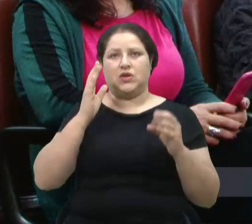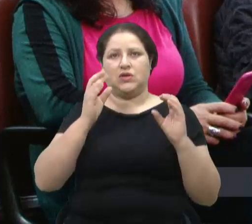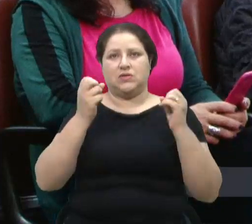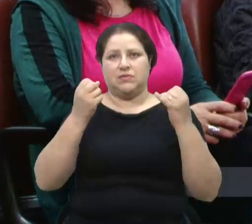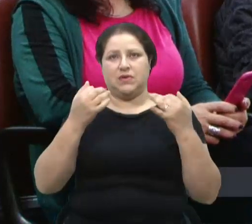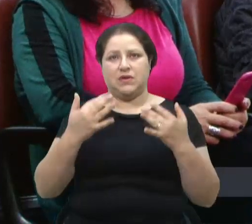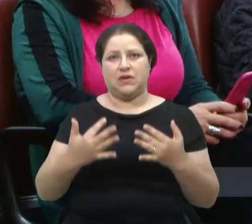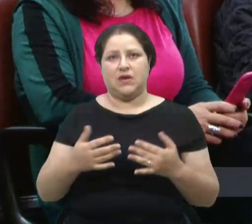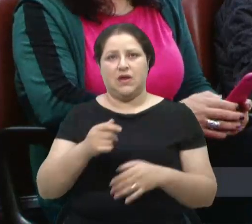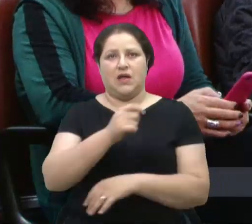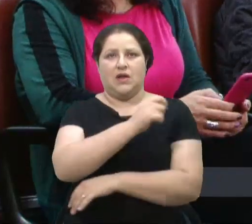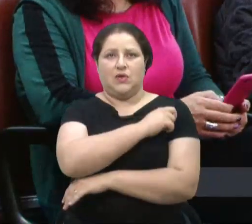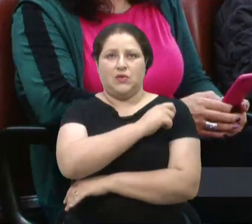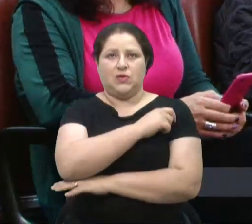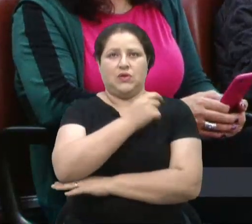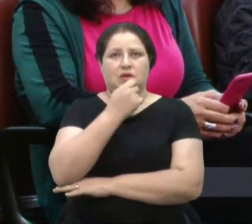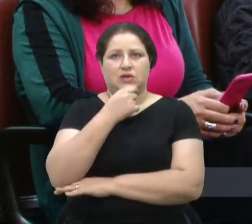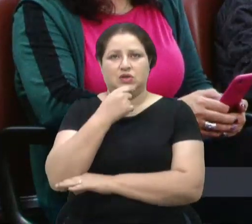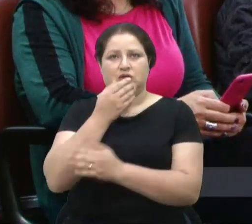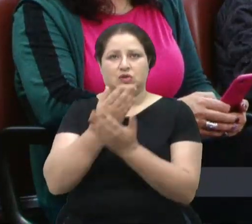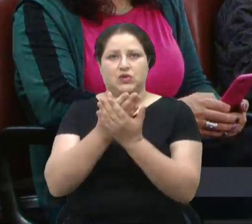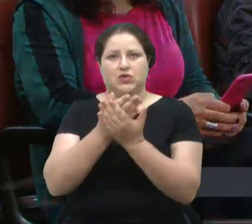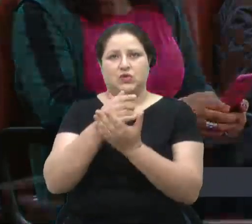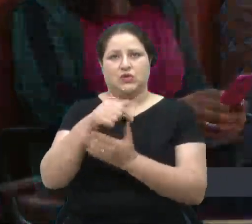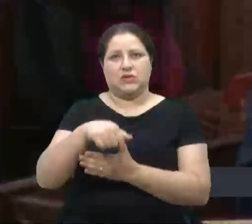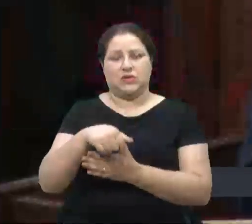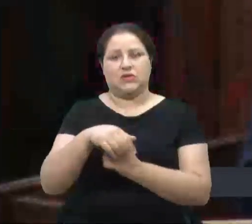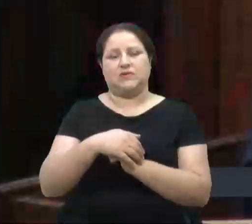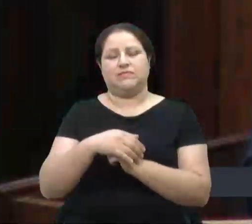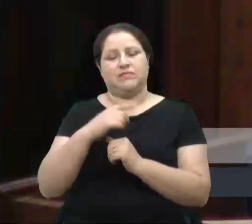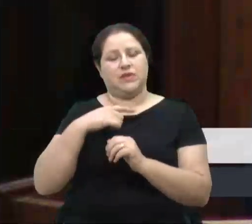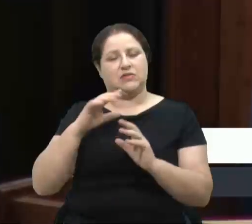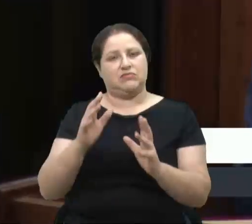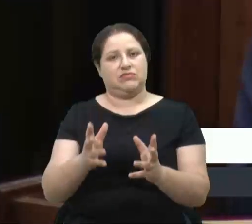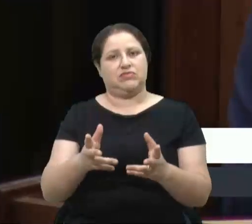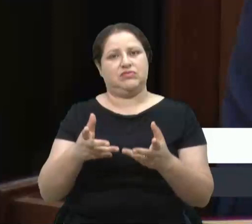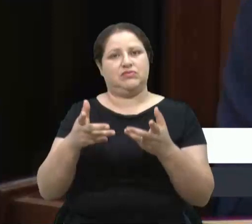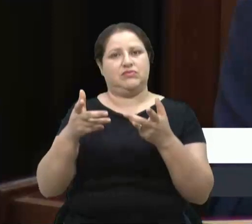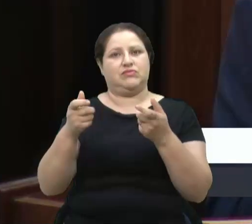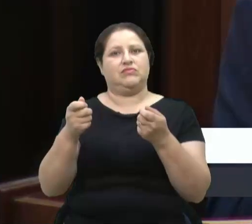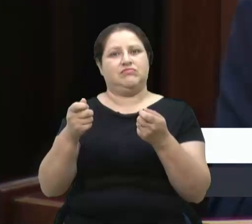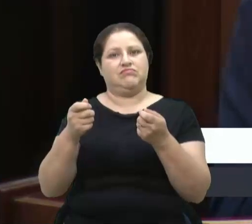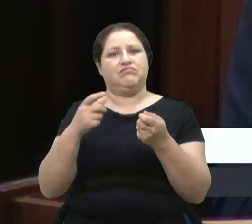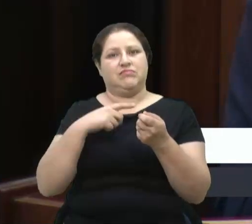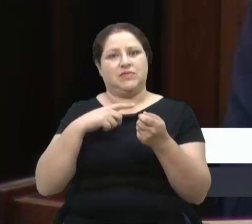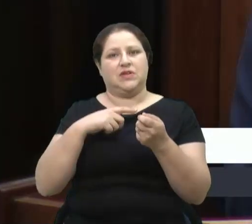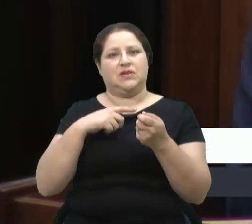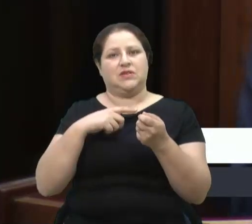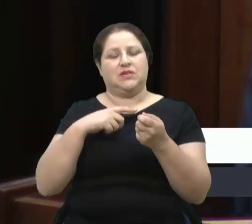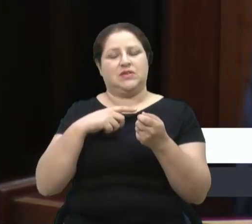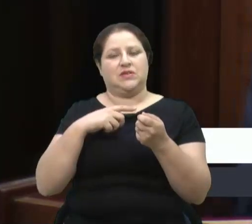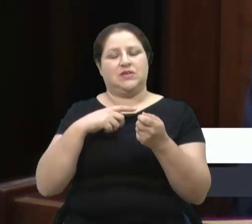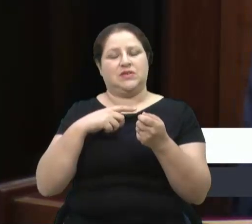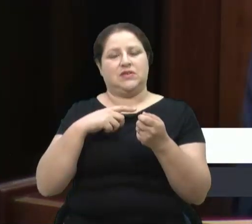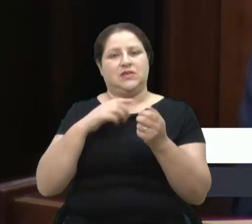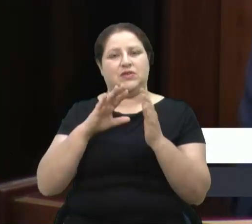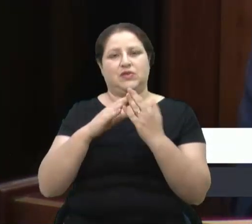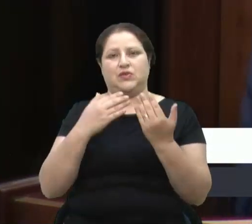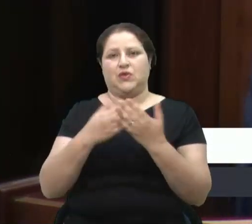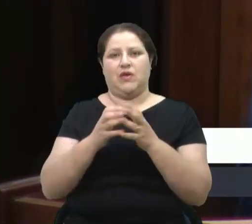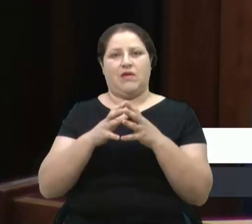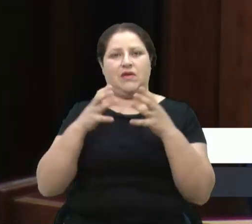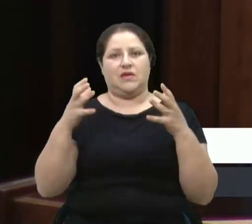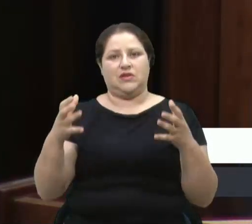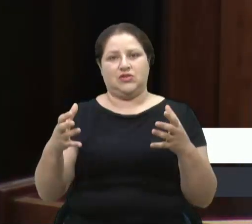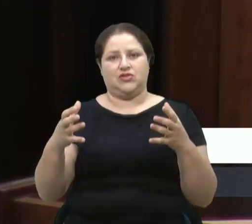dos alunos de Caxias que estudam aqui pela pujança e pela expressão que tem Caxias do Sul a não sairá mais de